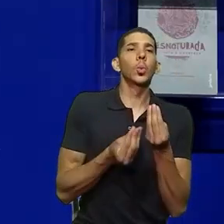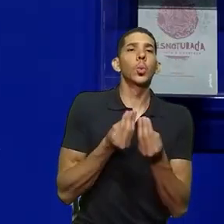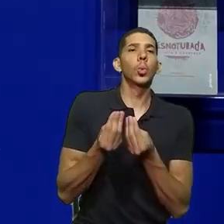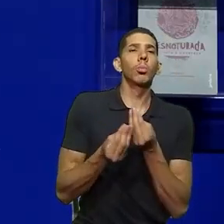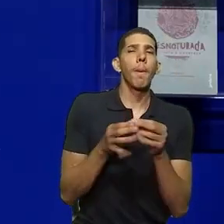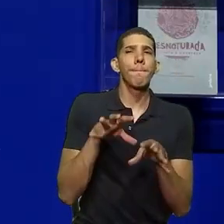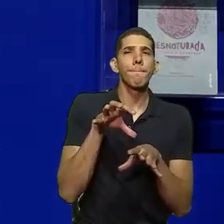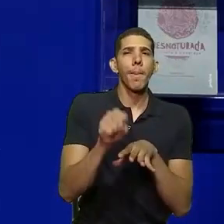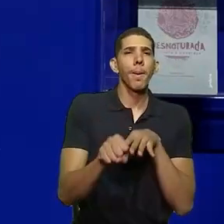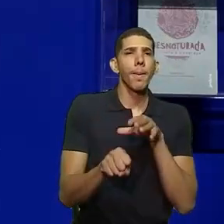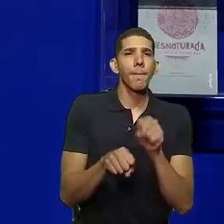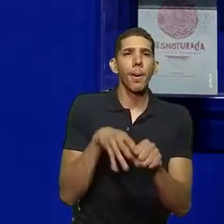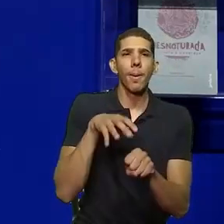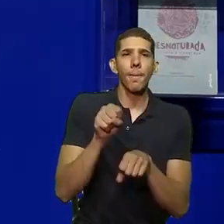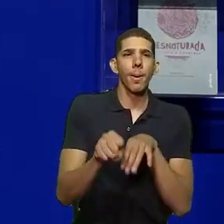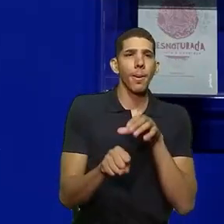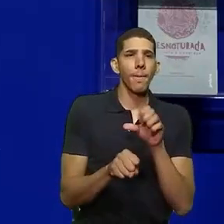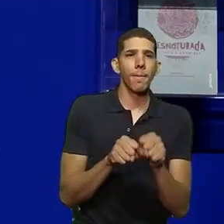tio Caetano